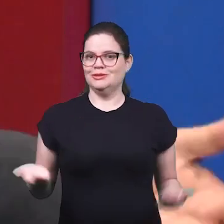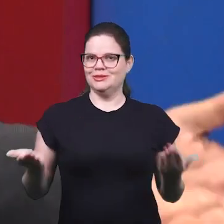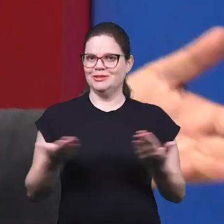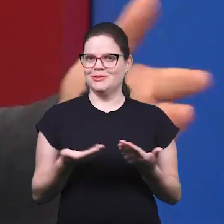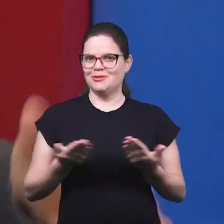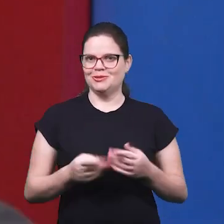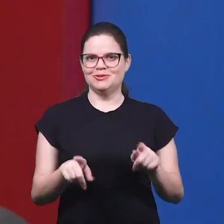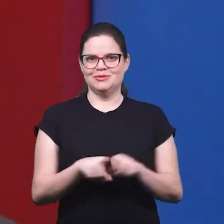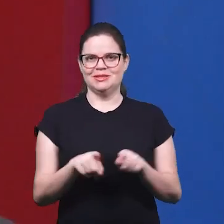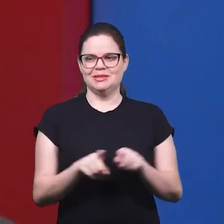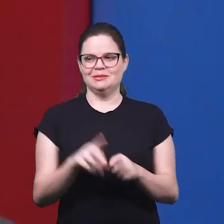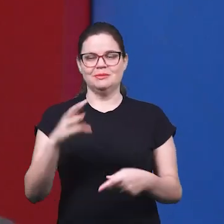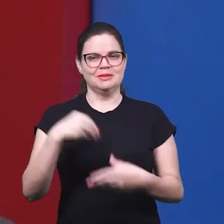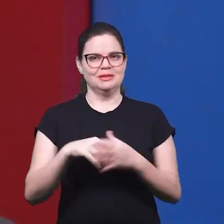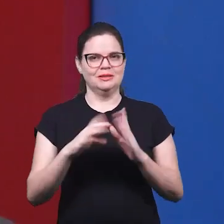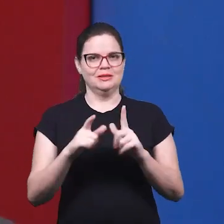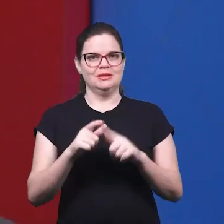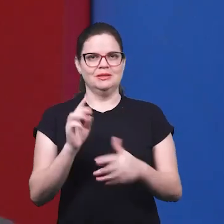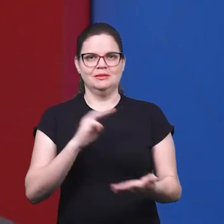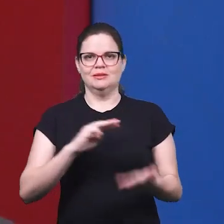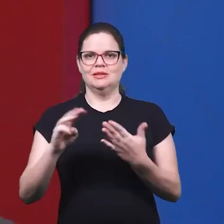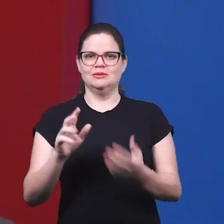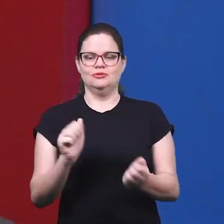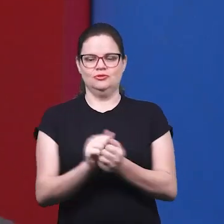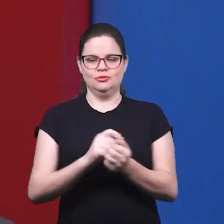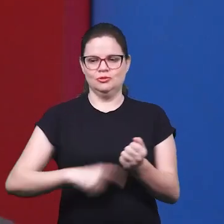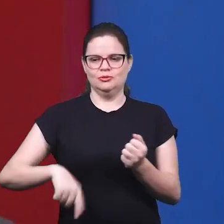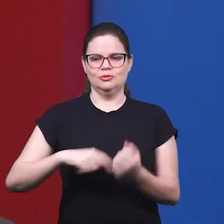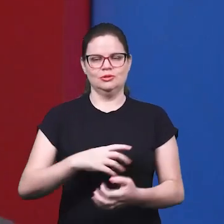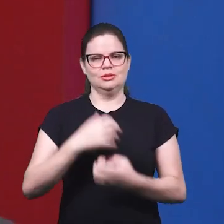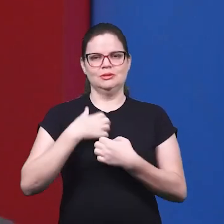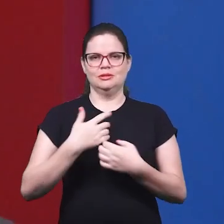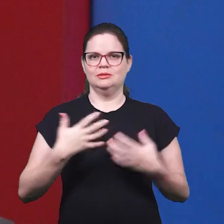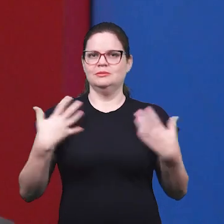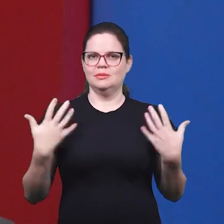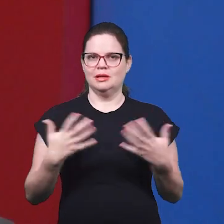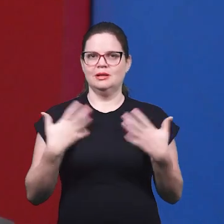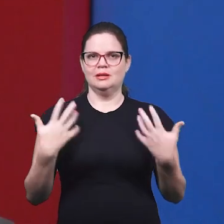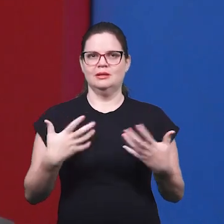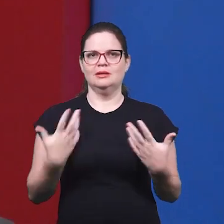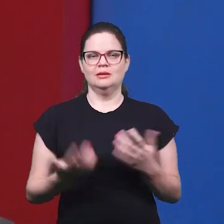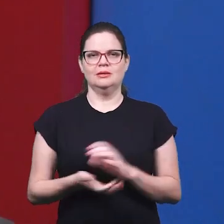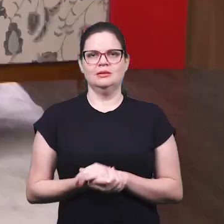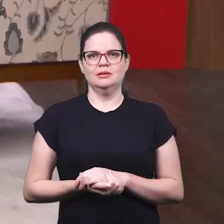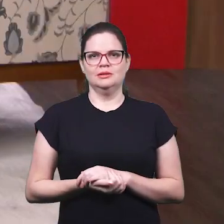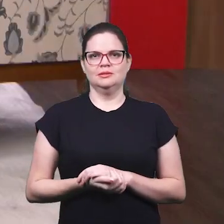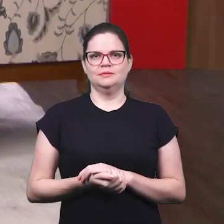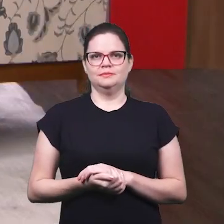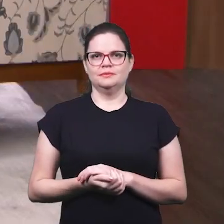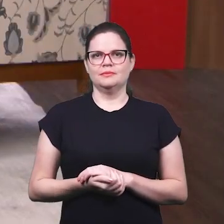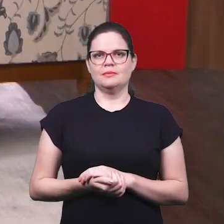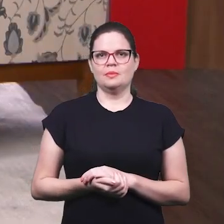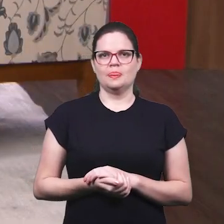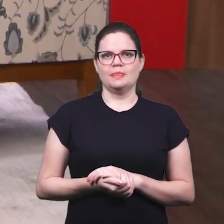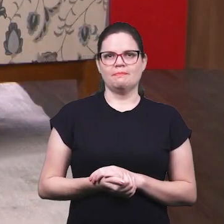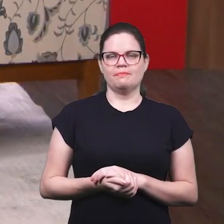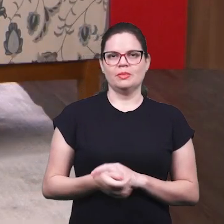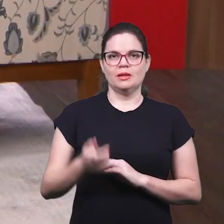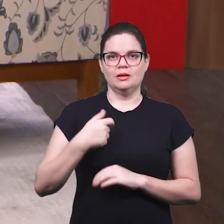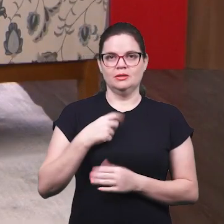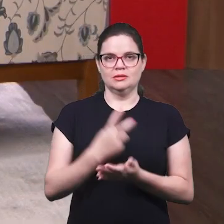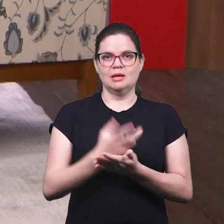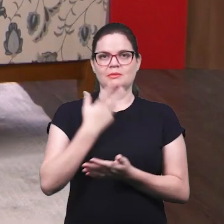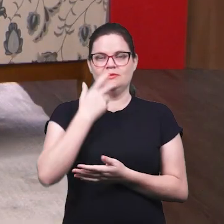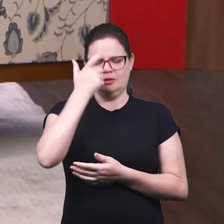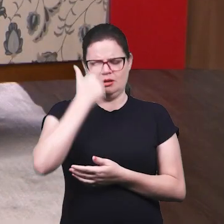está na igreja junto conosco, que é uma grande alegria desta presença. Com aqui. muita honra para mim. Eu sempre